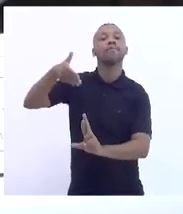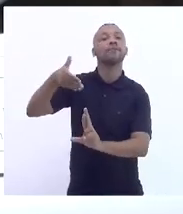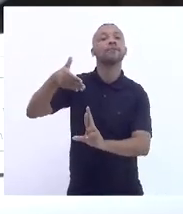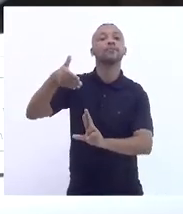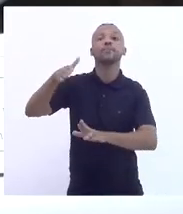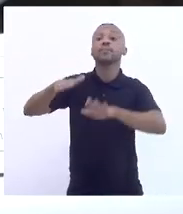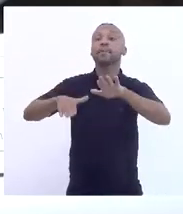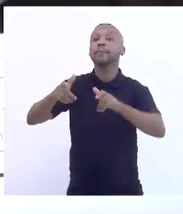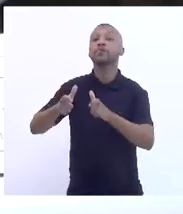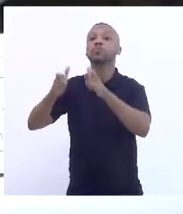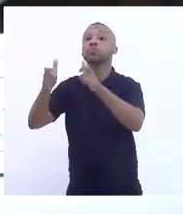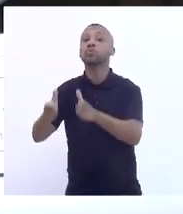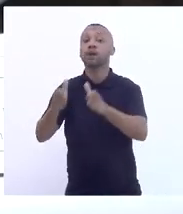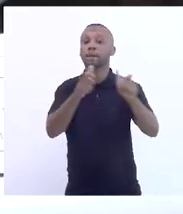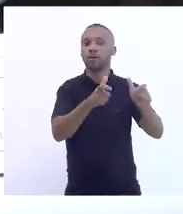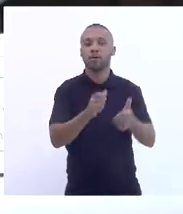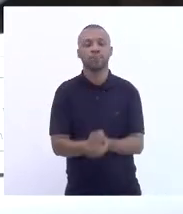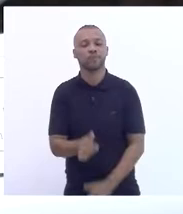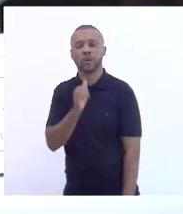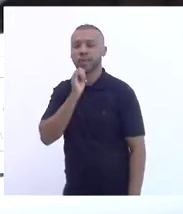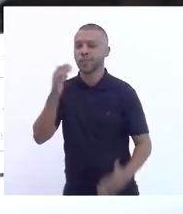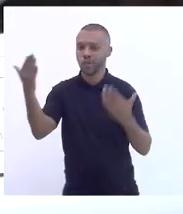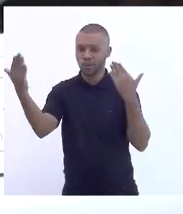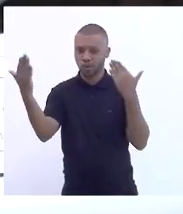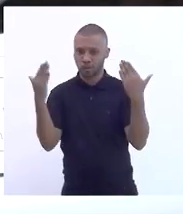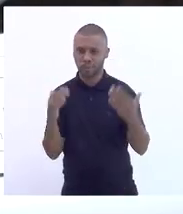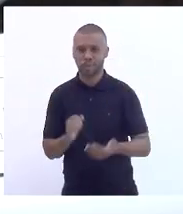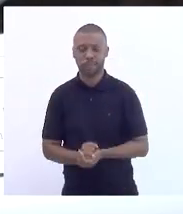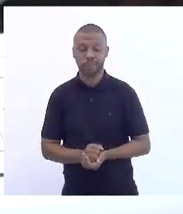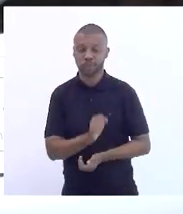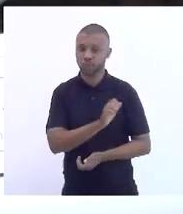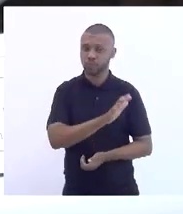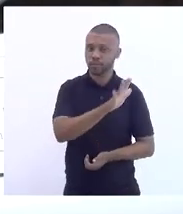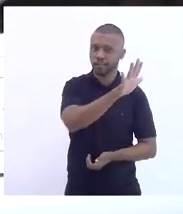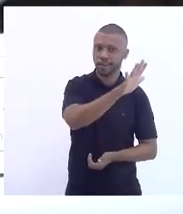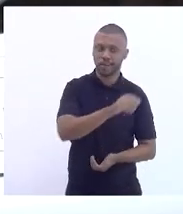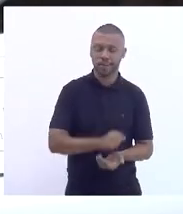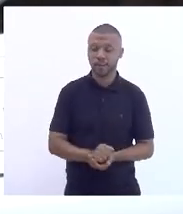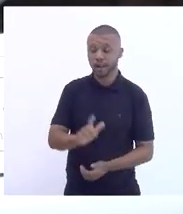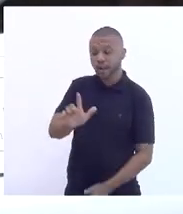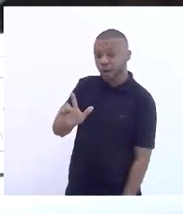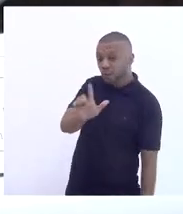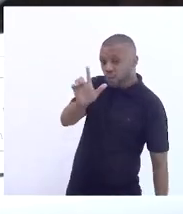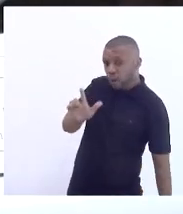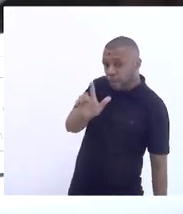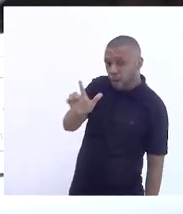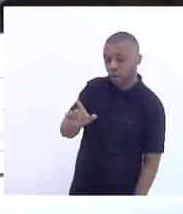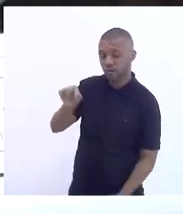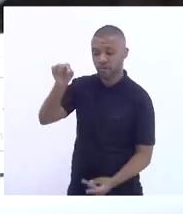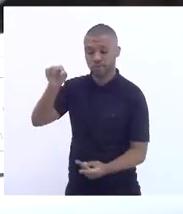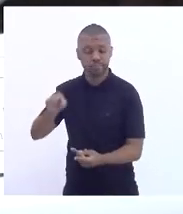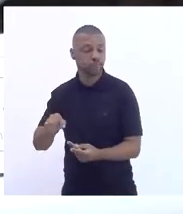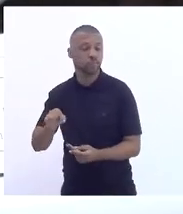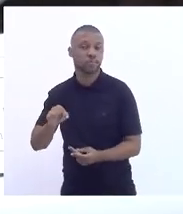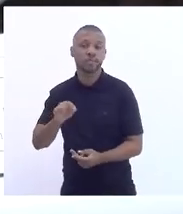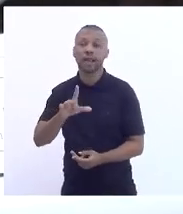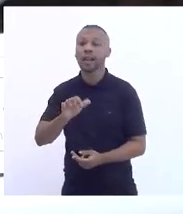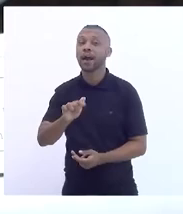numa favela no Leblon na lagoa nós temos diferentes